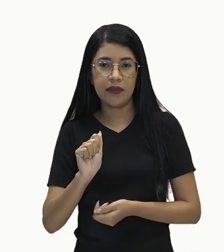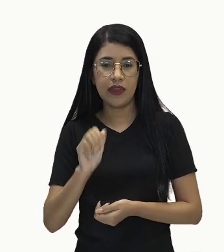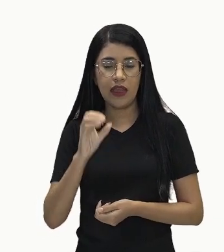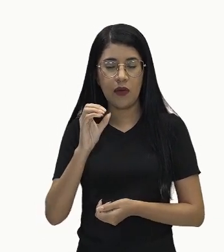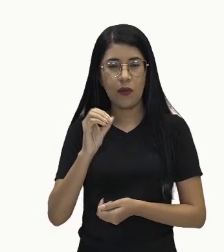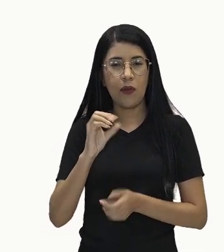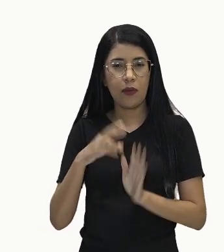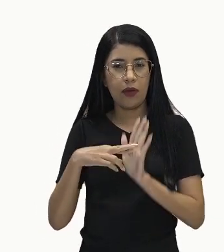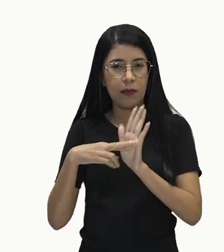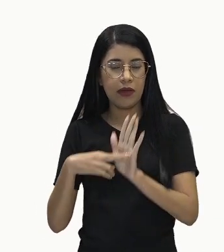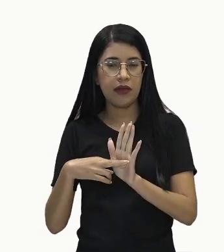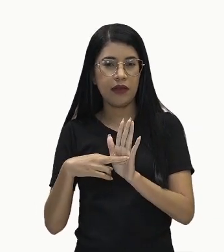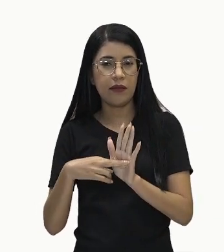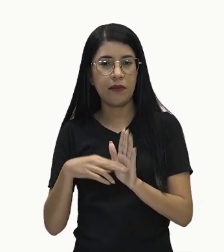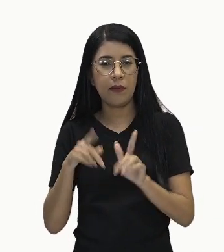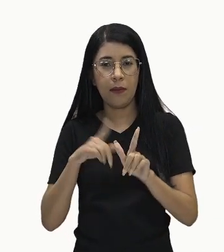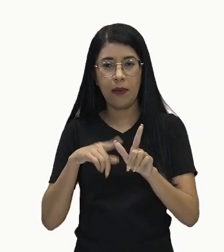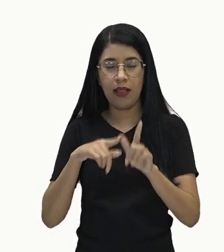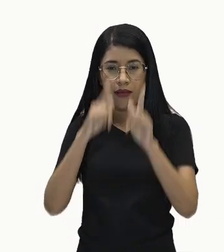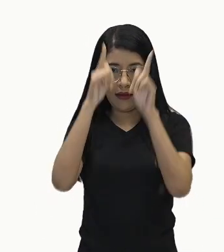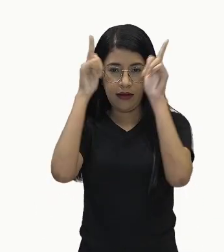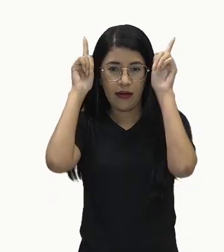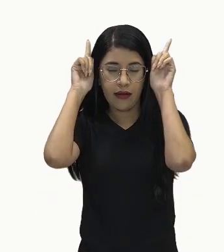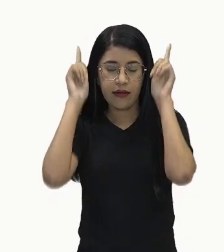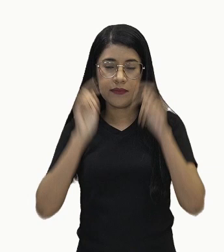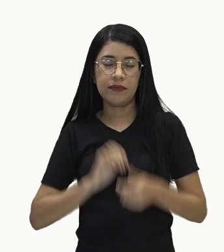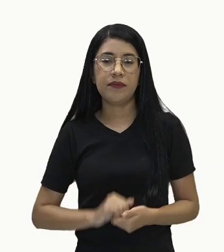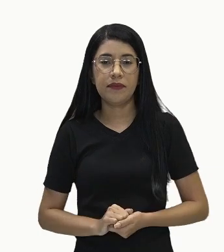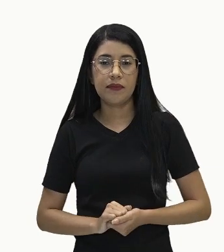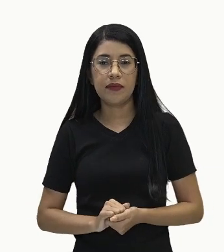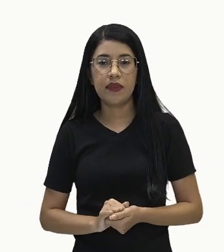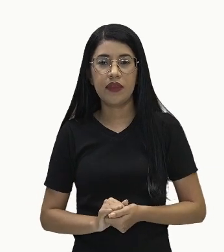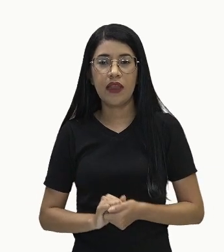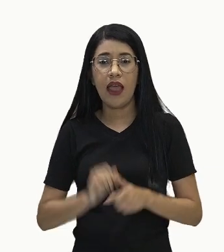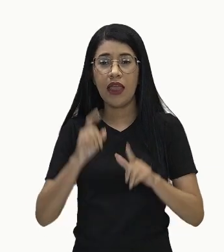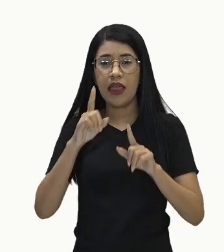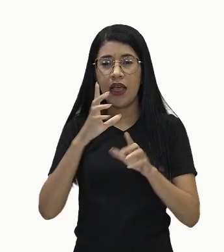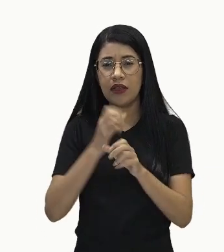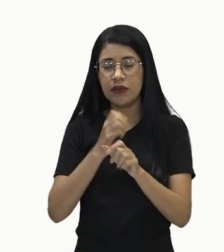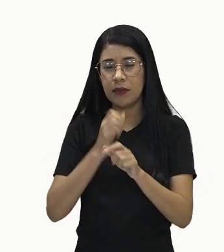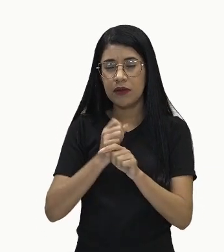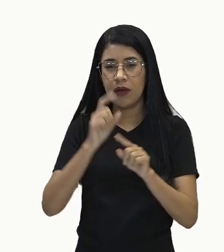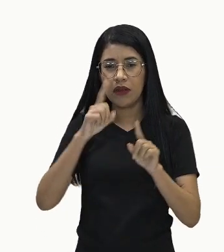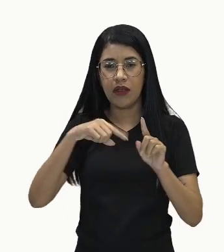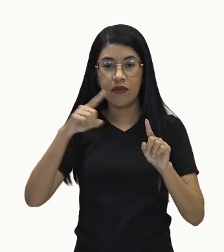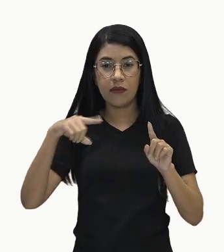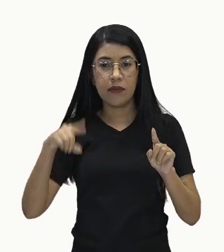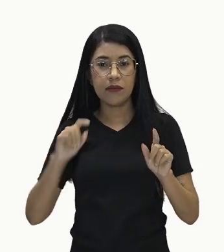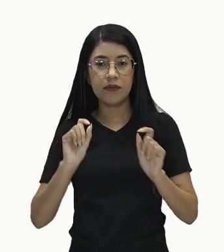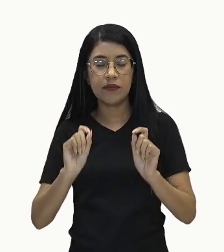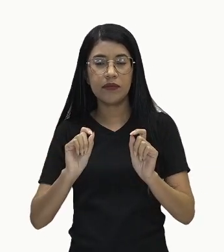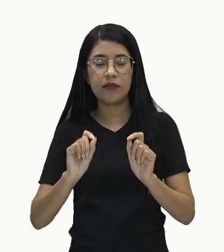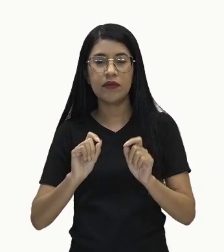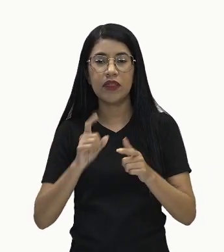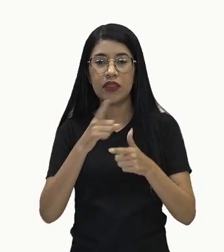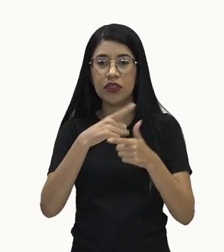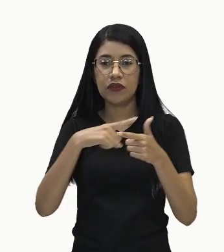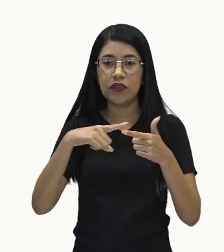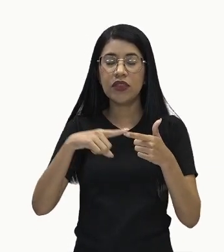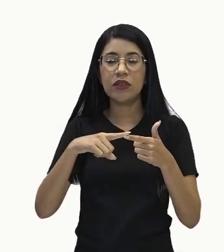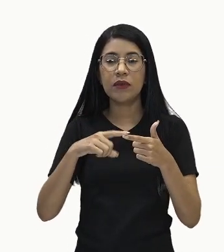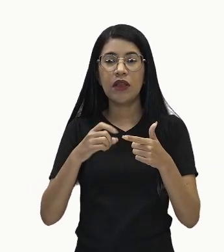essa letra grega aqui, θ, que é igual à raiz quadrada do